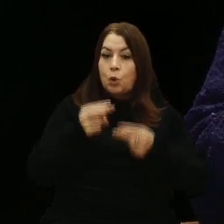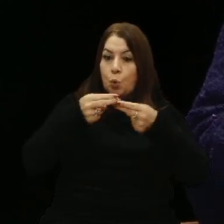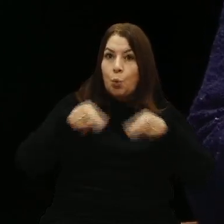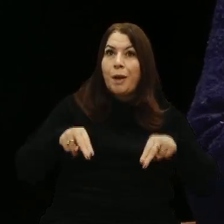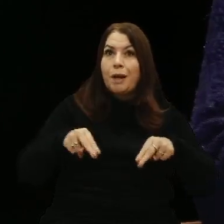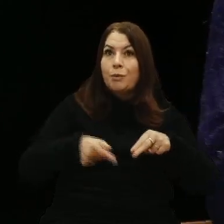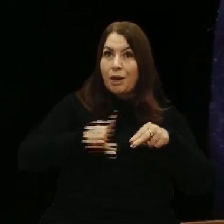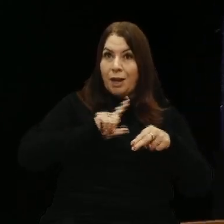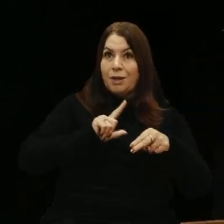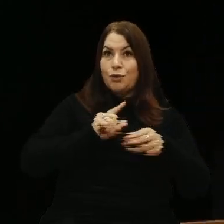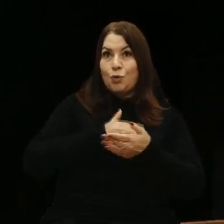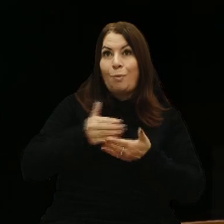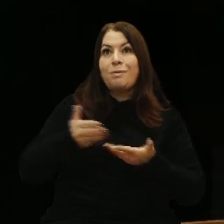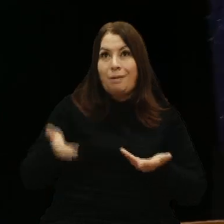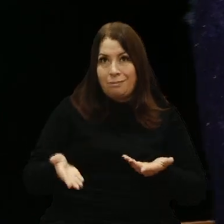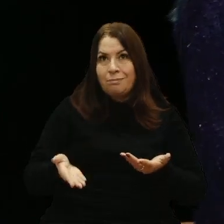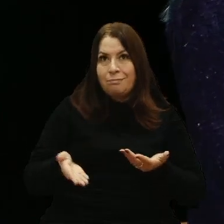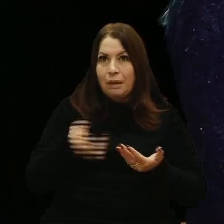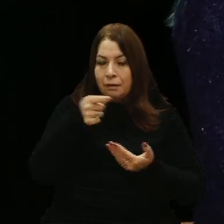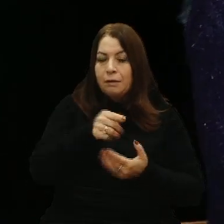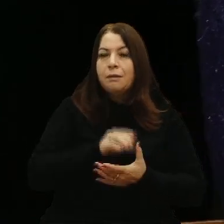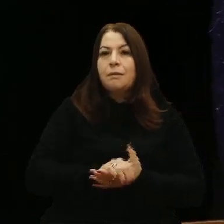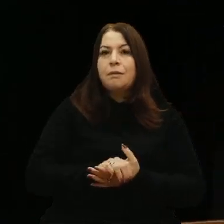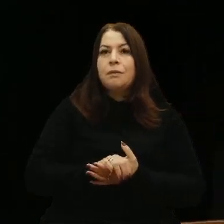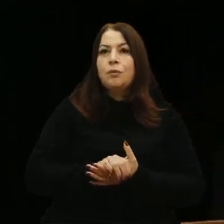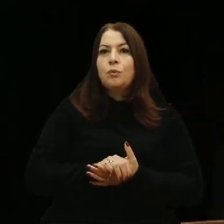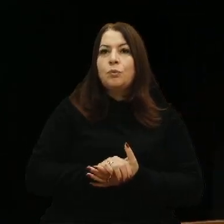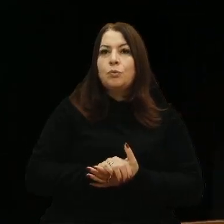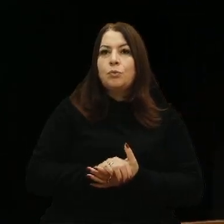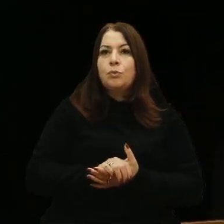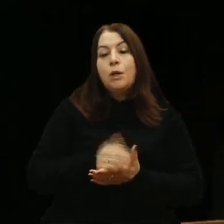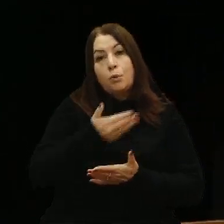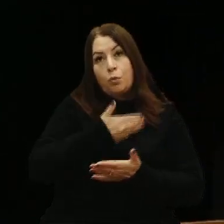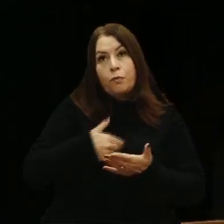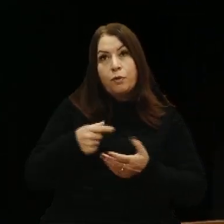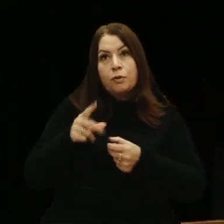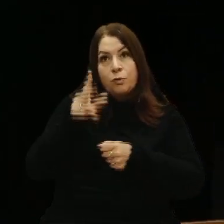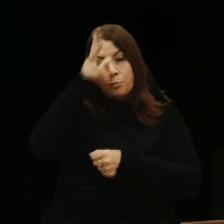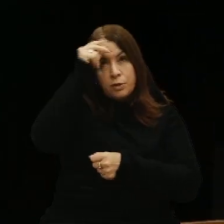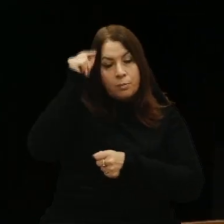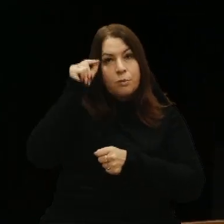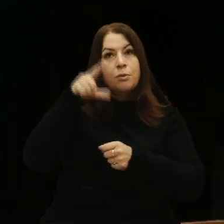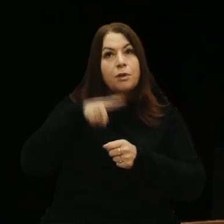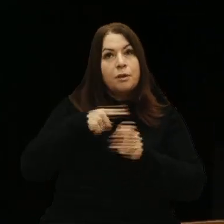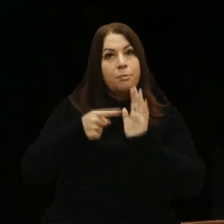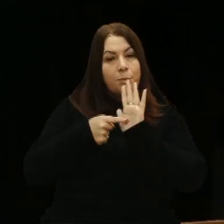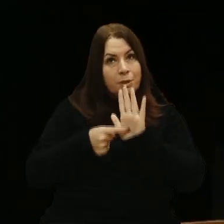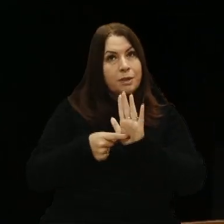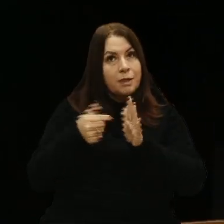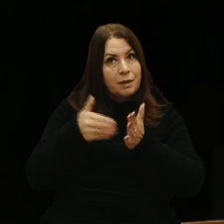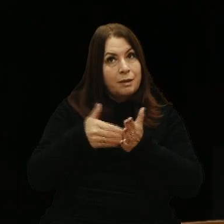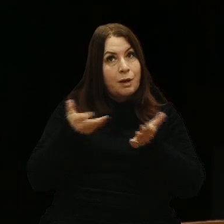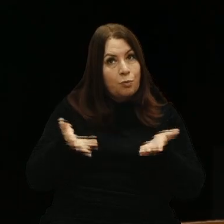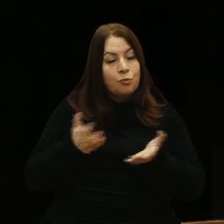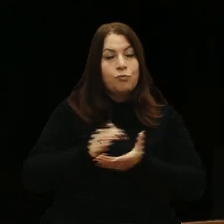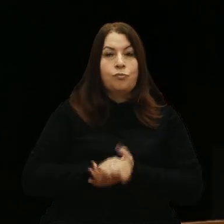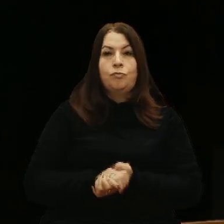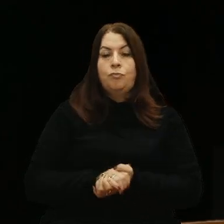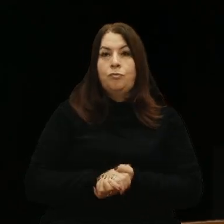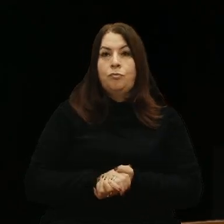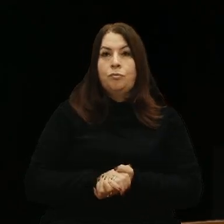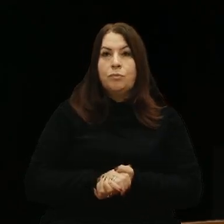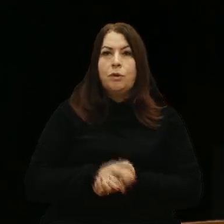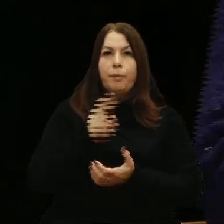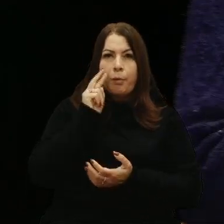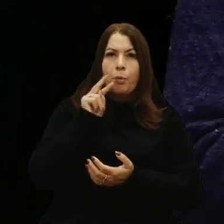inauguradas antes mesmo de começar. Esse é o nosso governo municipal e é o que tem se apresentado até dado momento. Estava